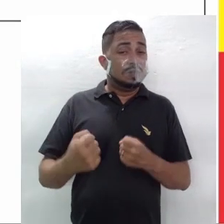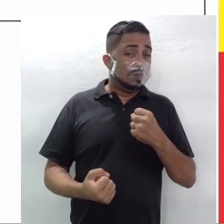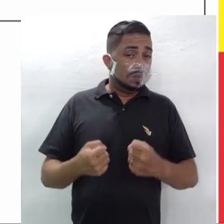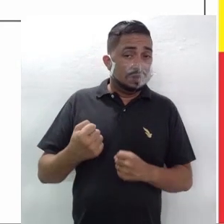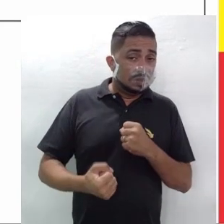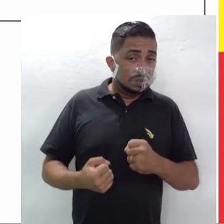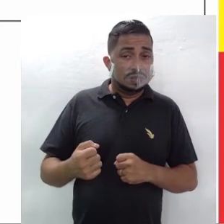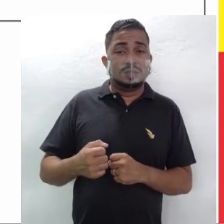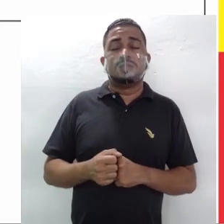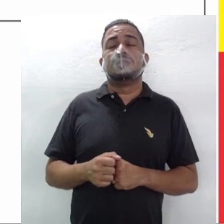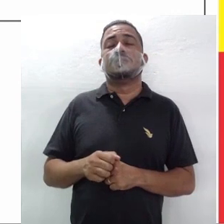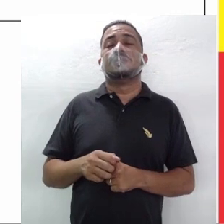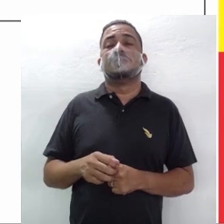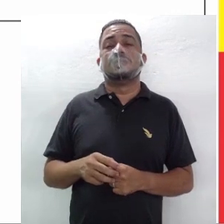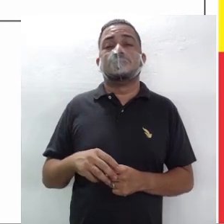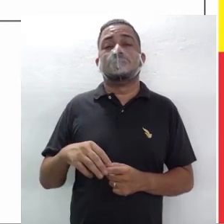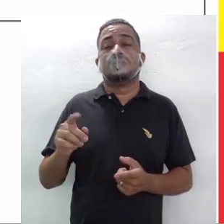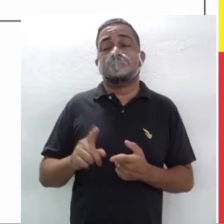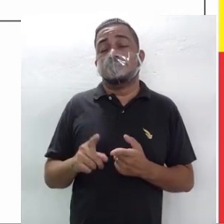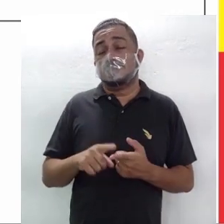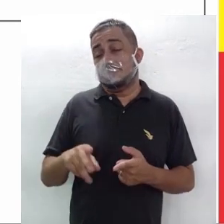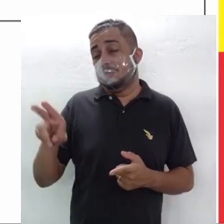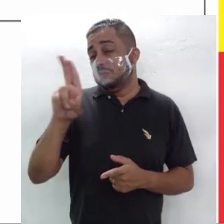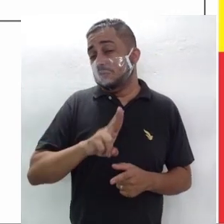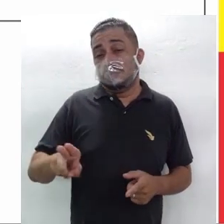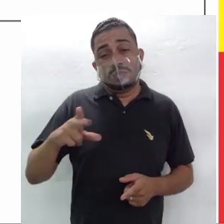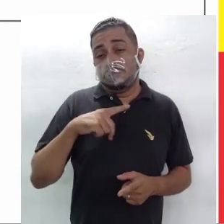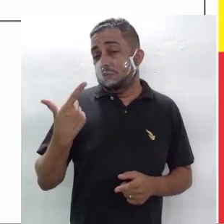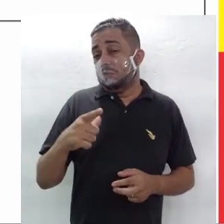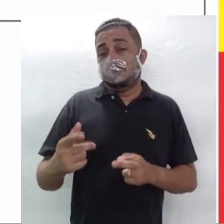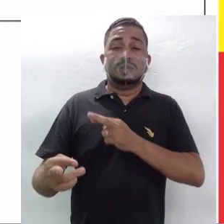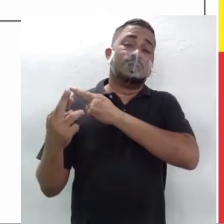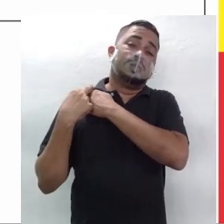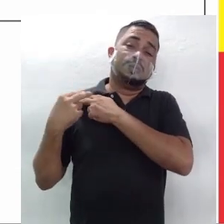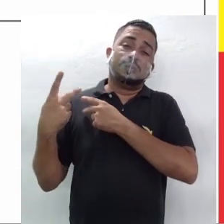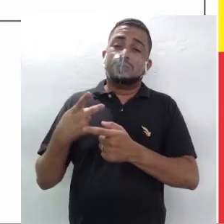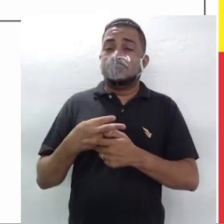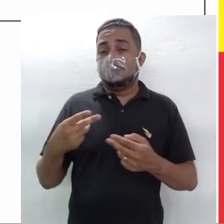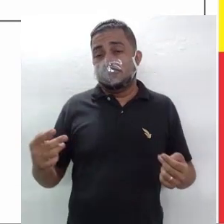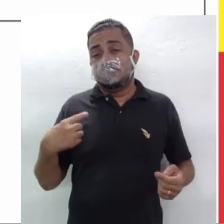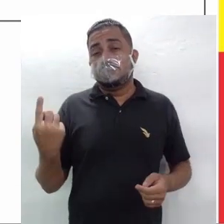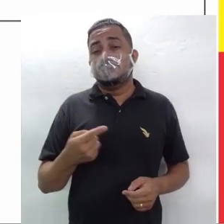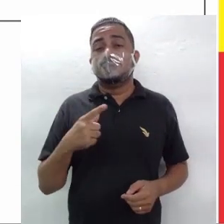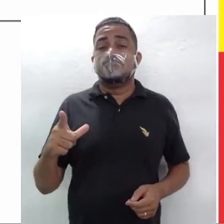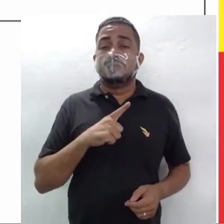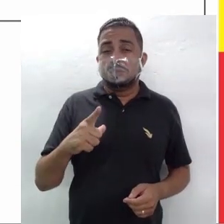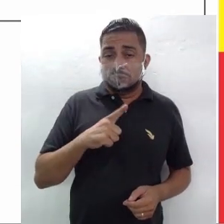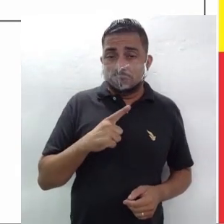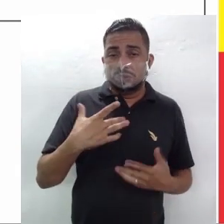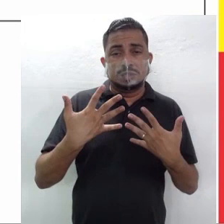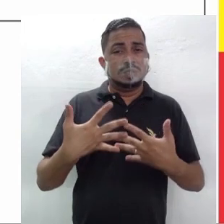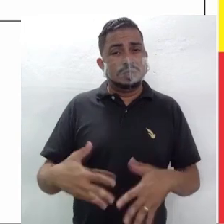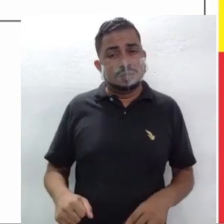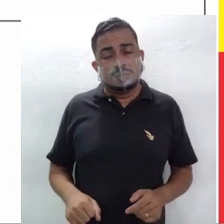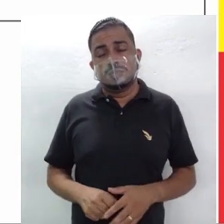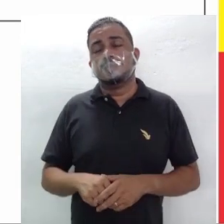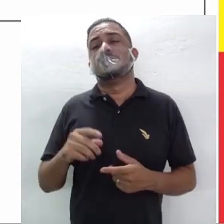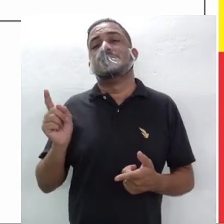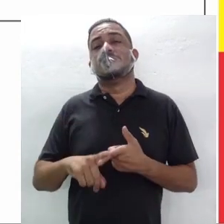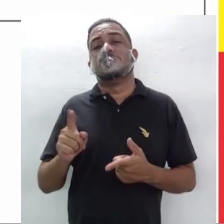veículos automotivos, o uso irresponsável dos recursos que a gente tem, os